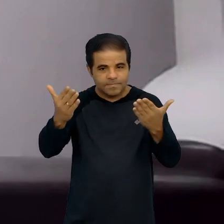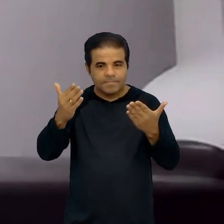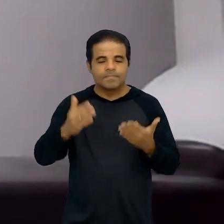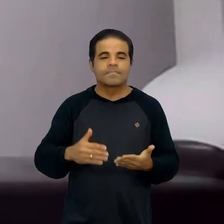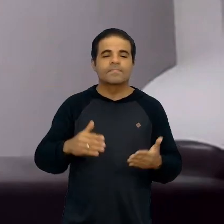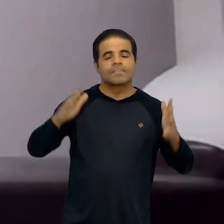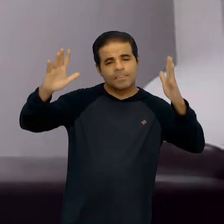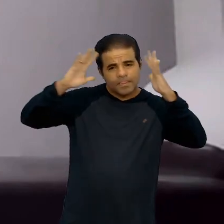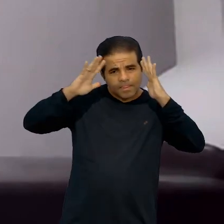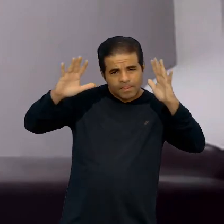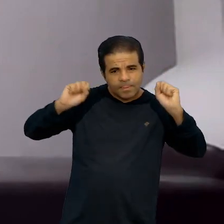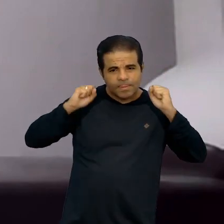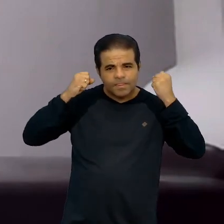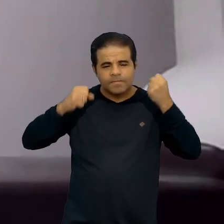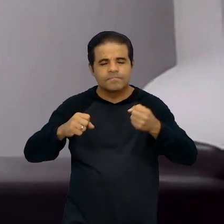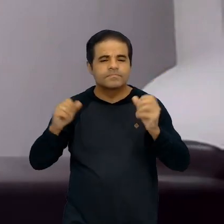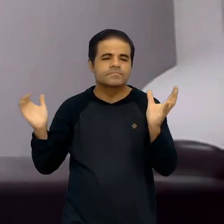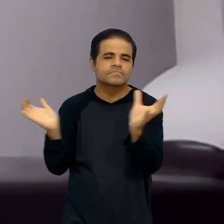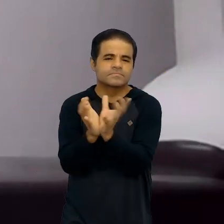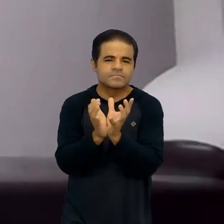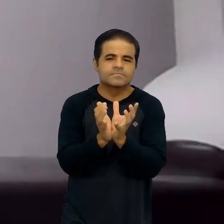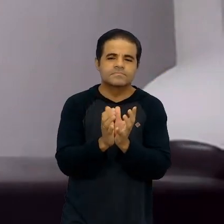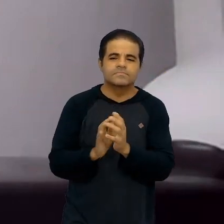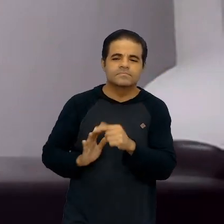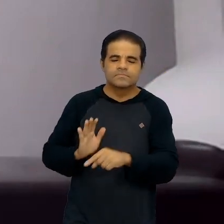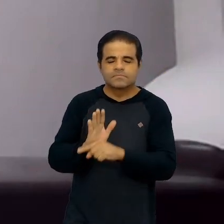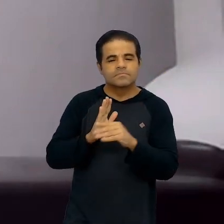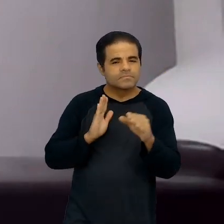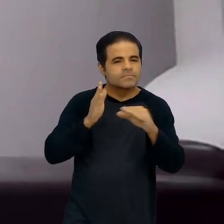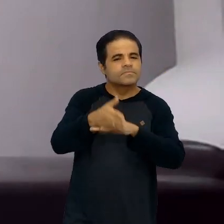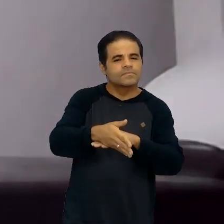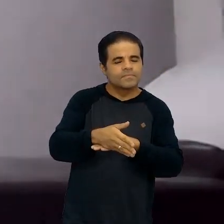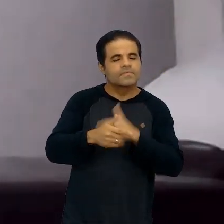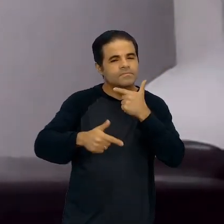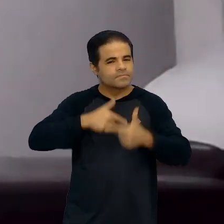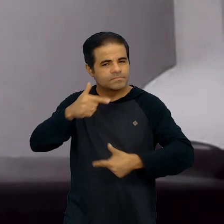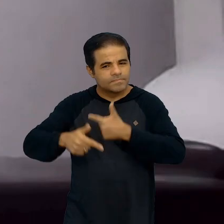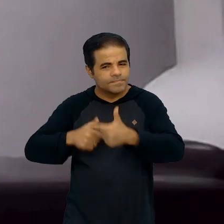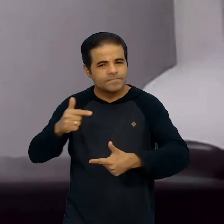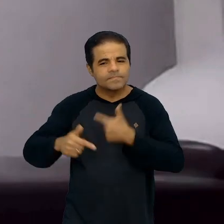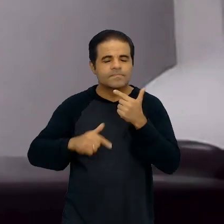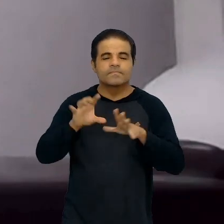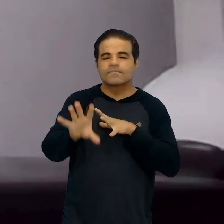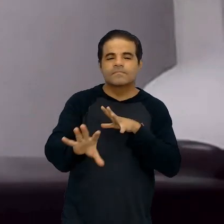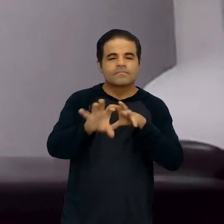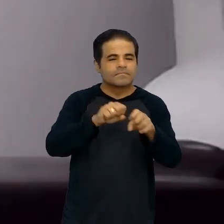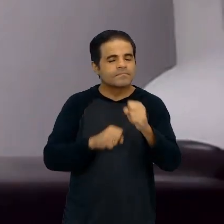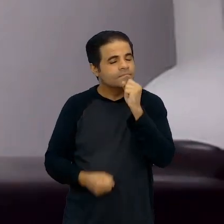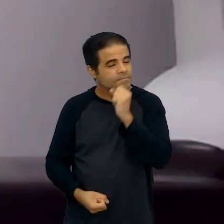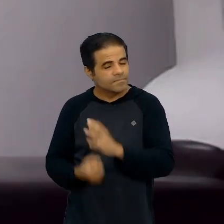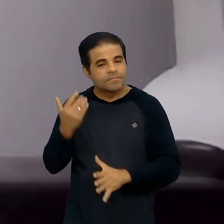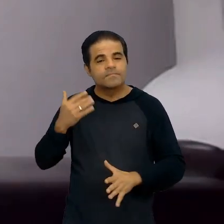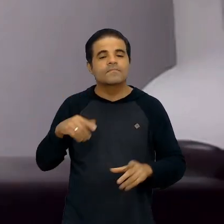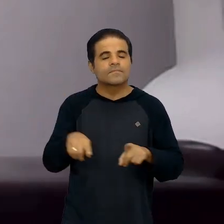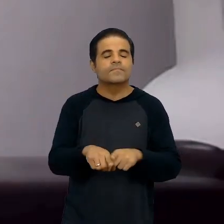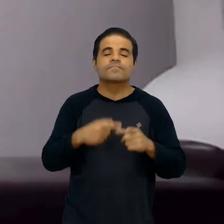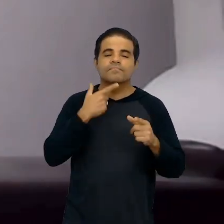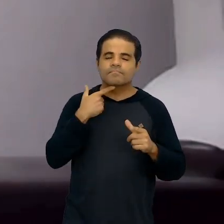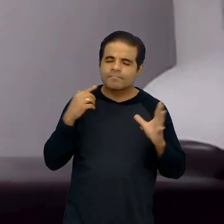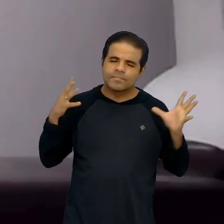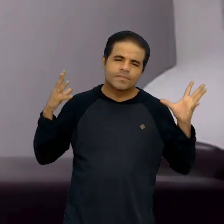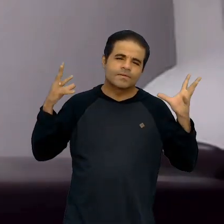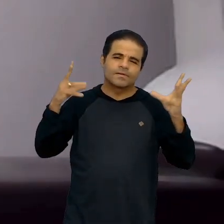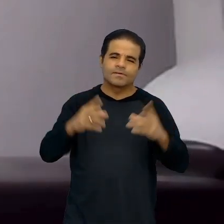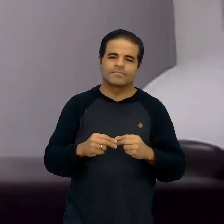a dedicação de toda a equipe, né, que é envolvida na realização desta formação. Desejo a